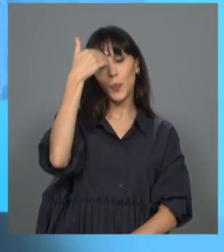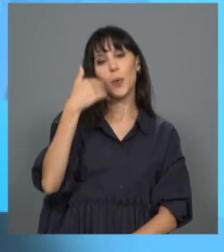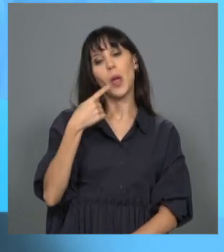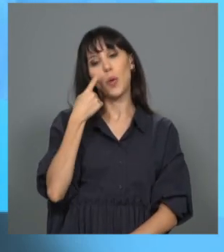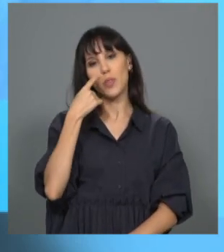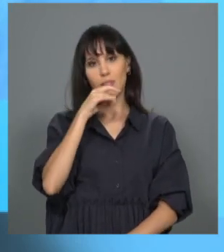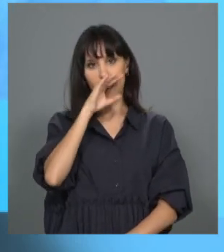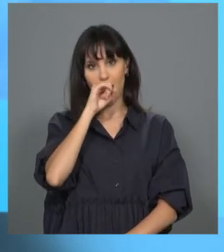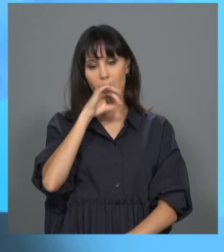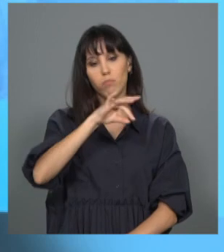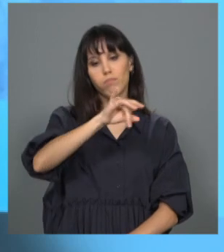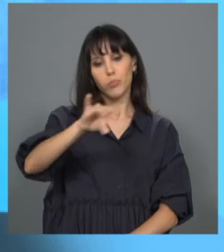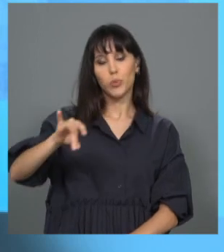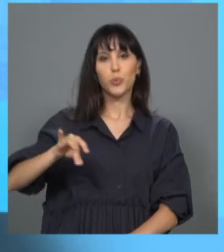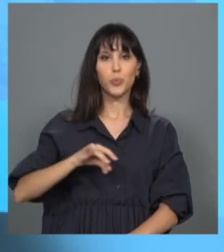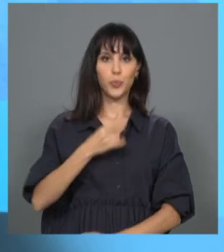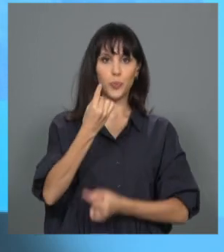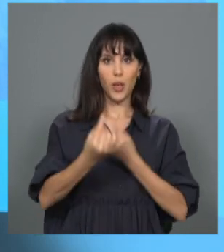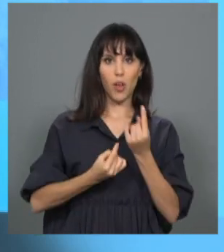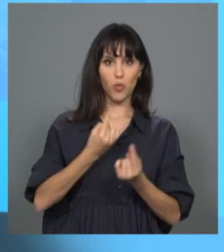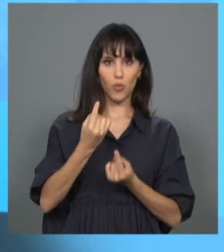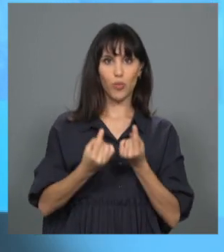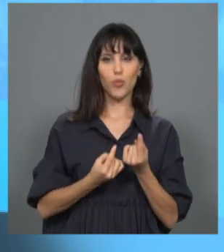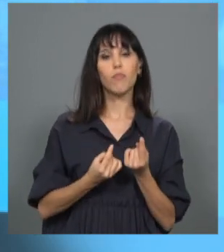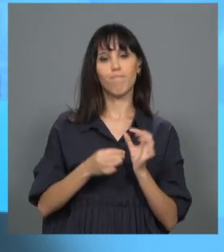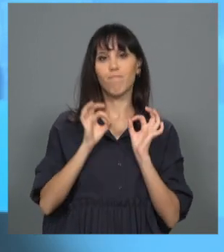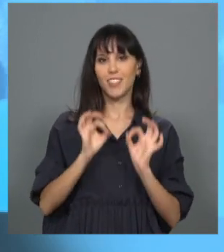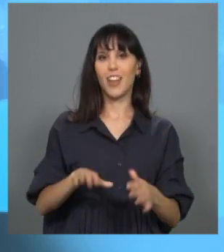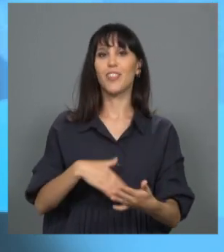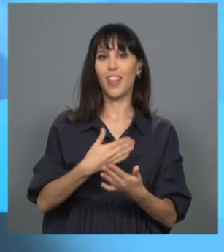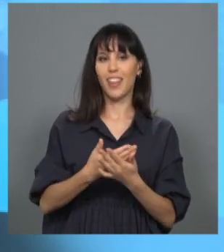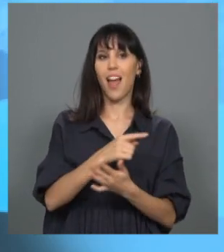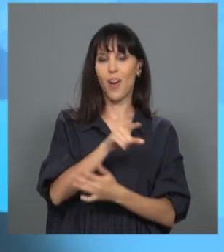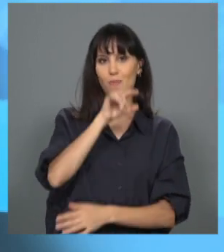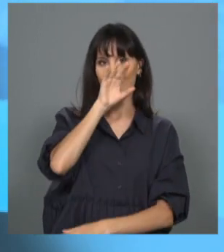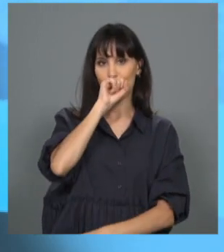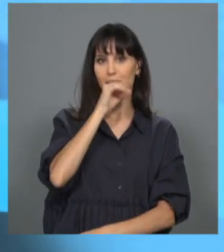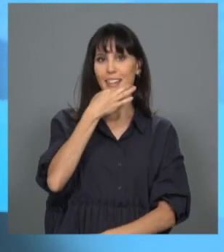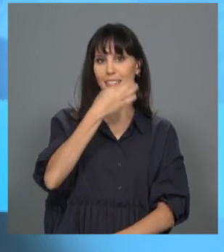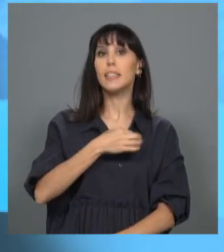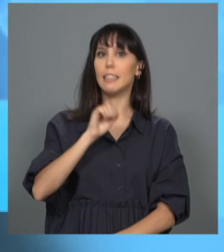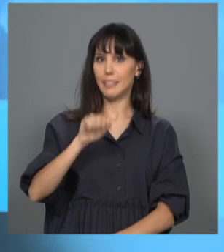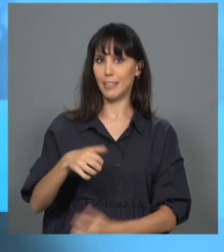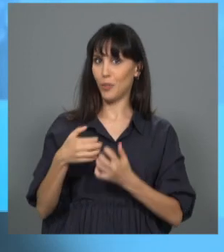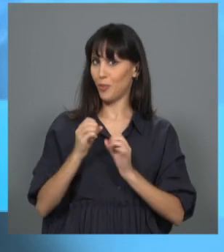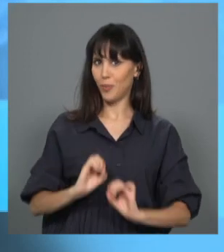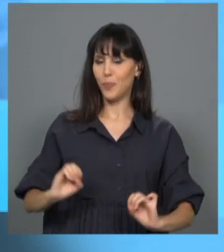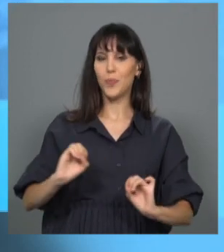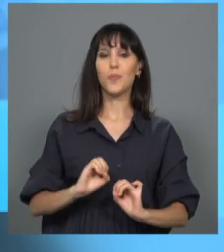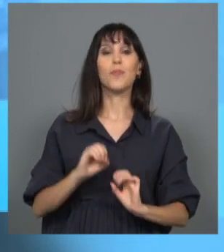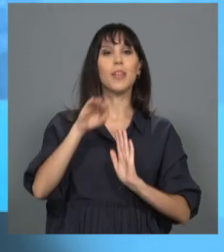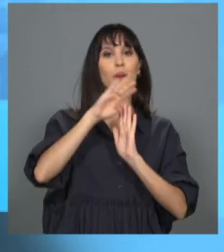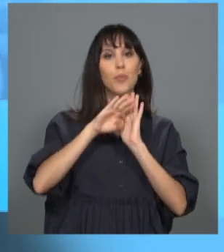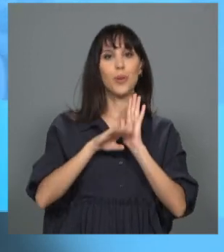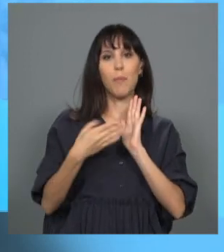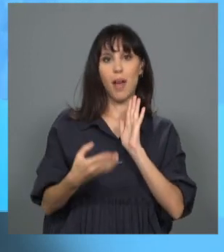está, alguns locais que, por certo, vão causar surpresa, acredito. Sem dúvida. Nós, neste programa, temos também